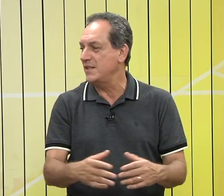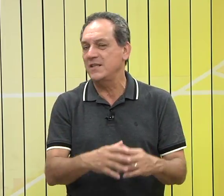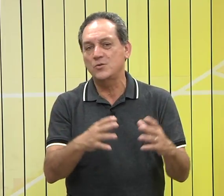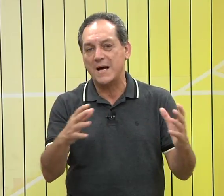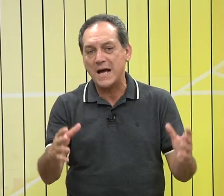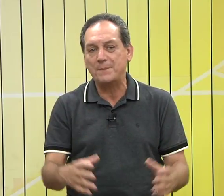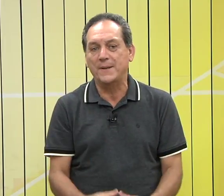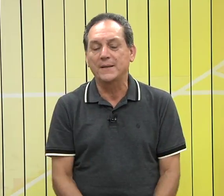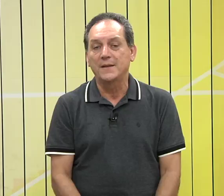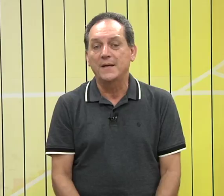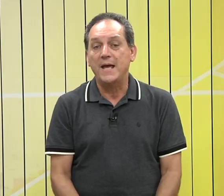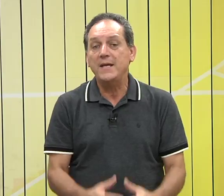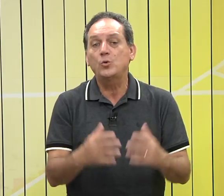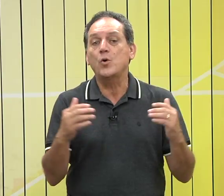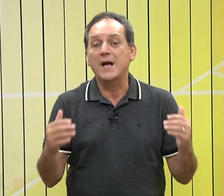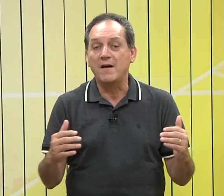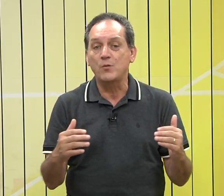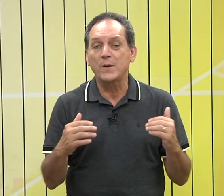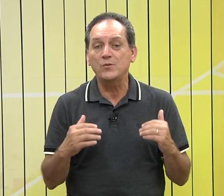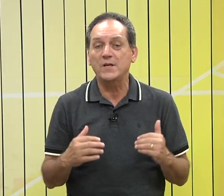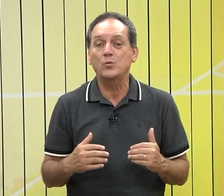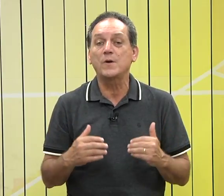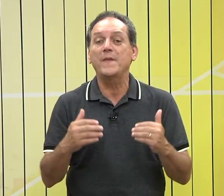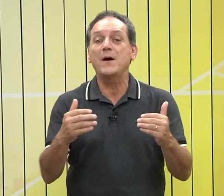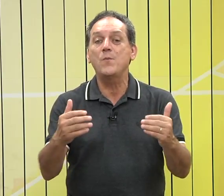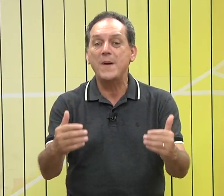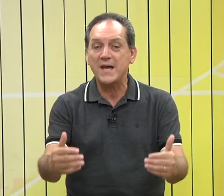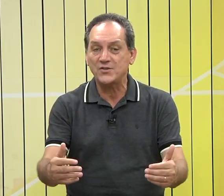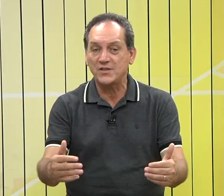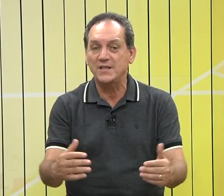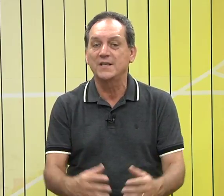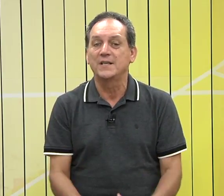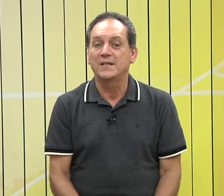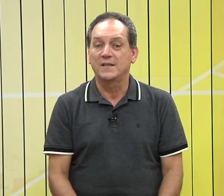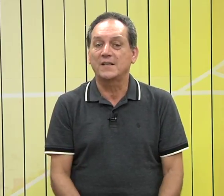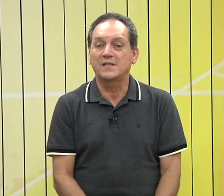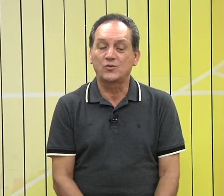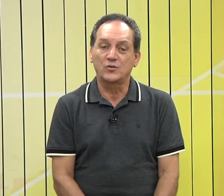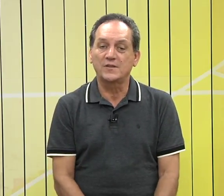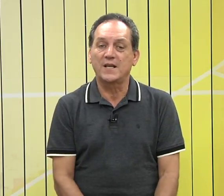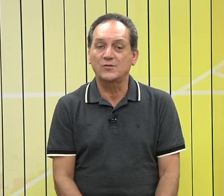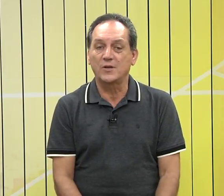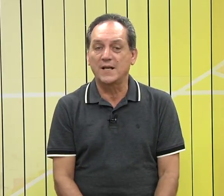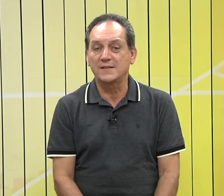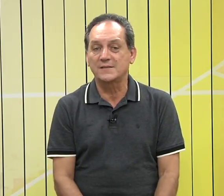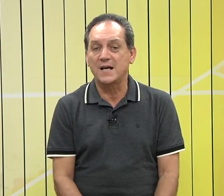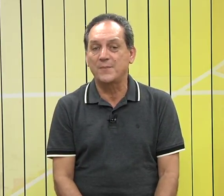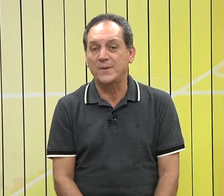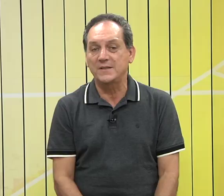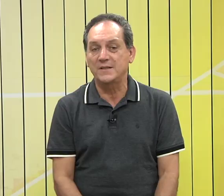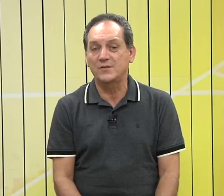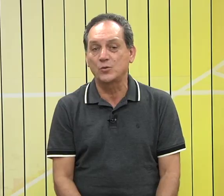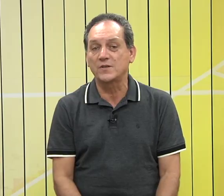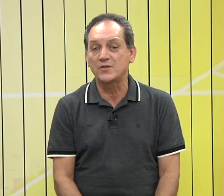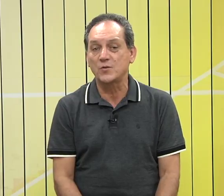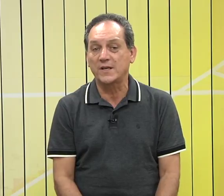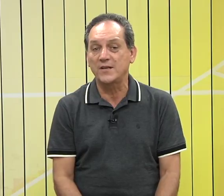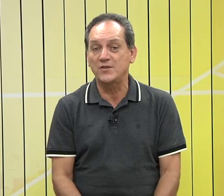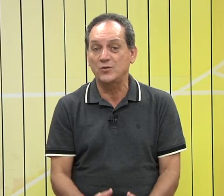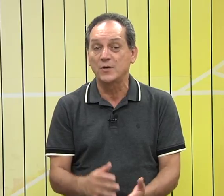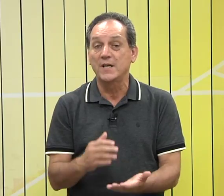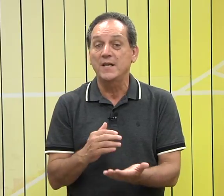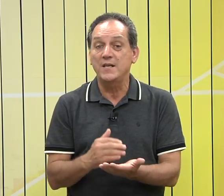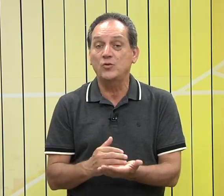Joaquim Egídio, a APA, é intocável. O plano diretor não mexe nas questões relacionadas à APA de Sousas e